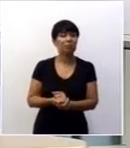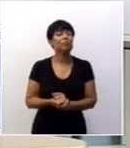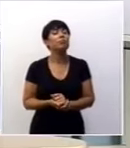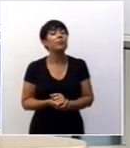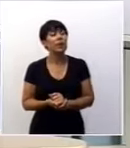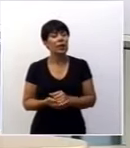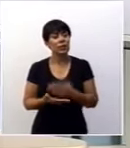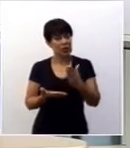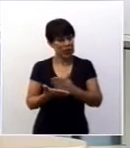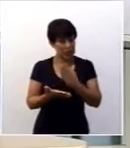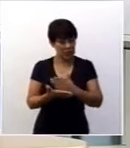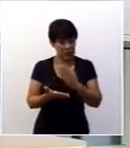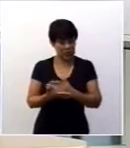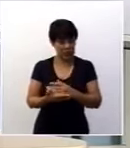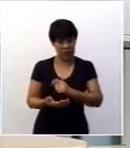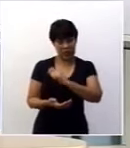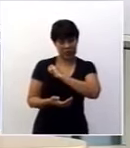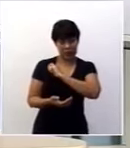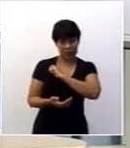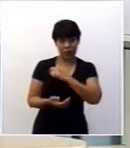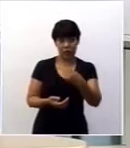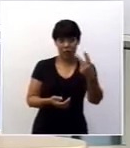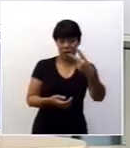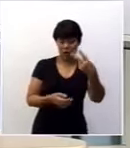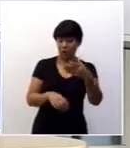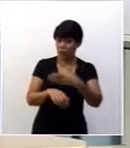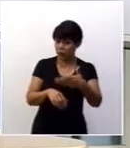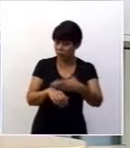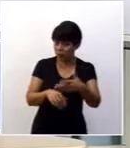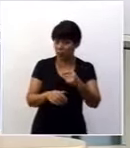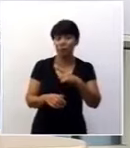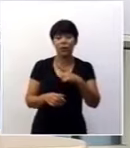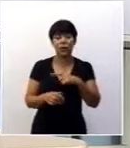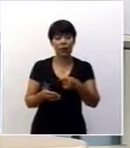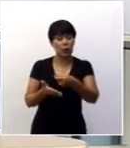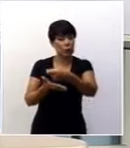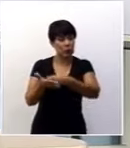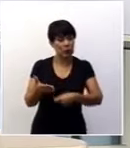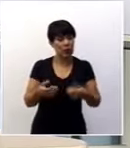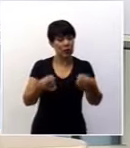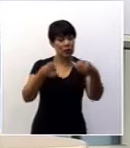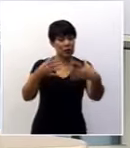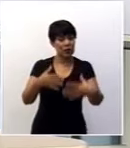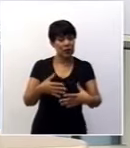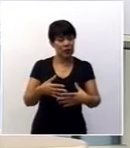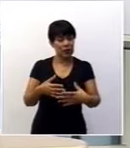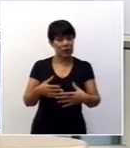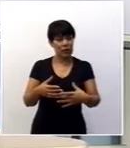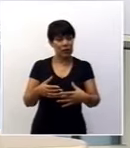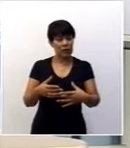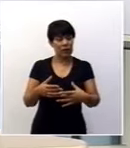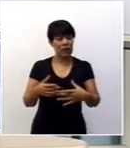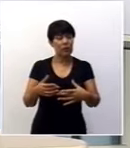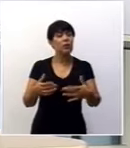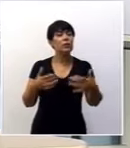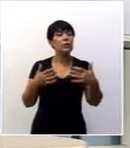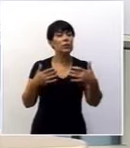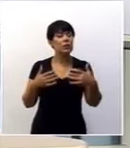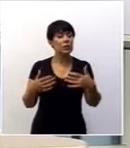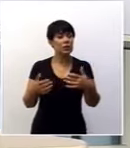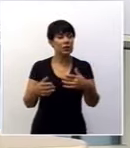segunda atividade que tem lá no caderno do aluno. Tem um texto falando sobre sensoriamento remoto e tem algumas questões